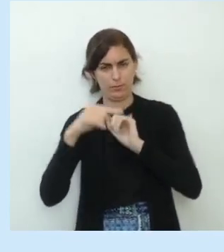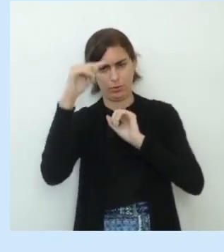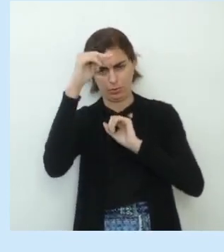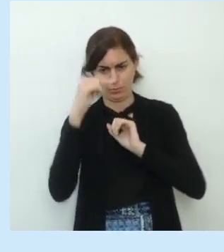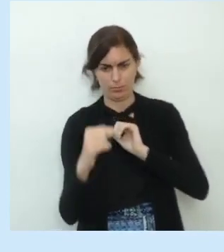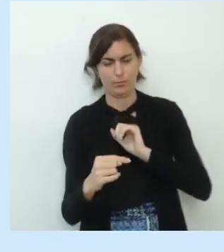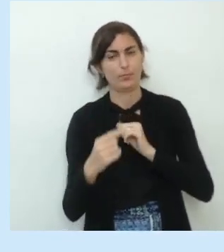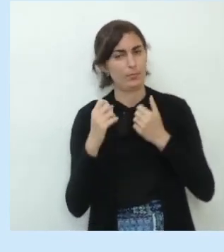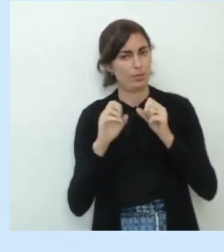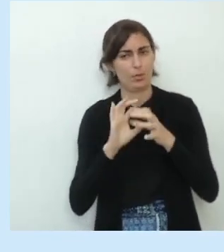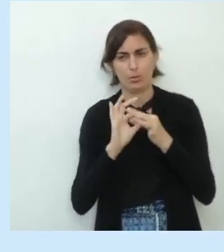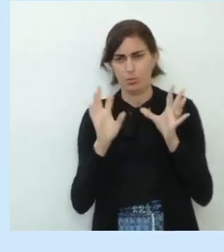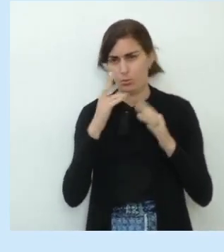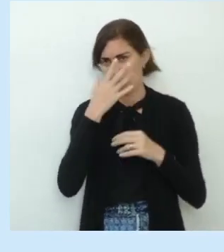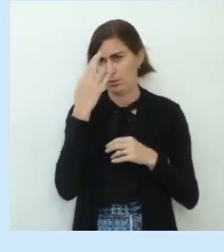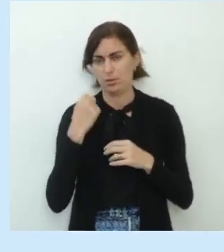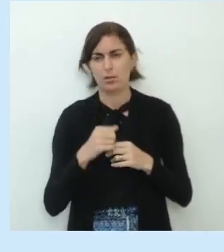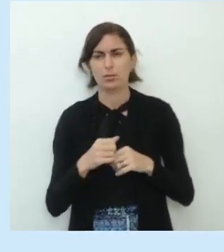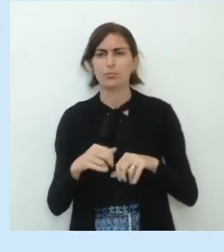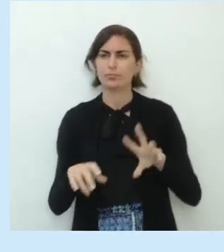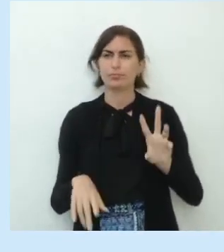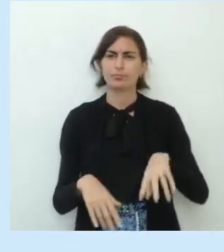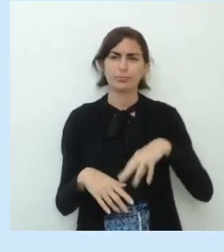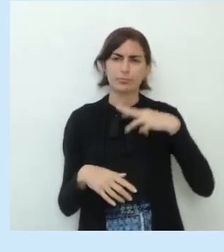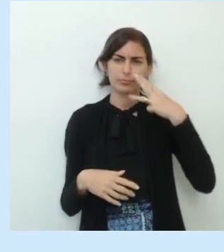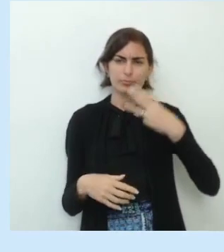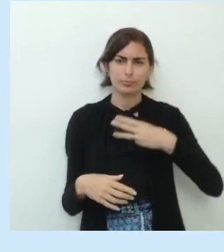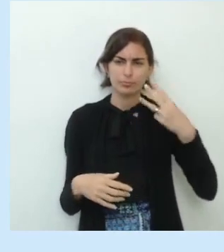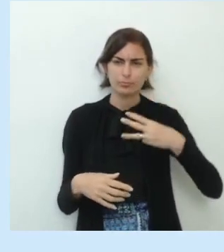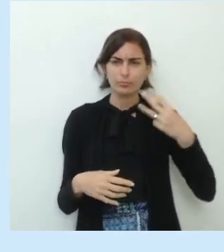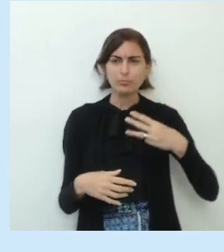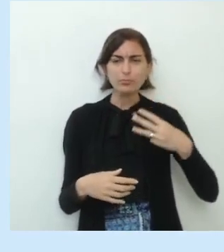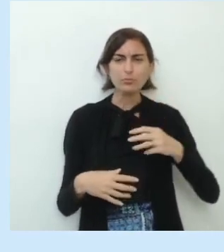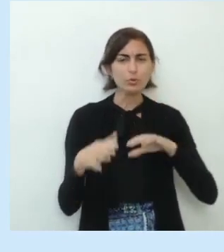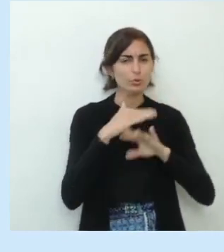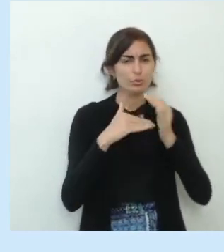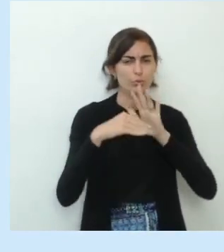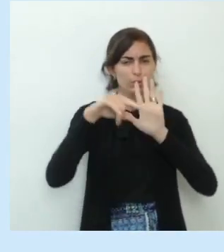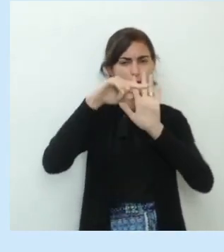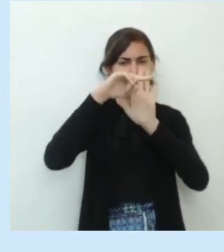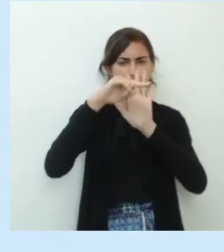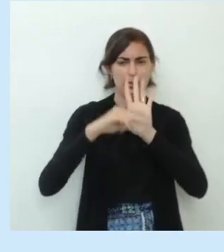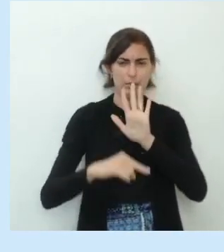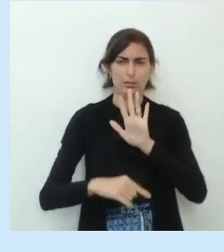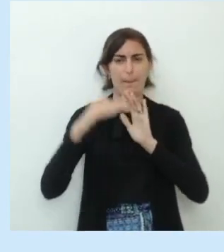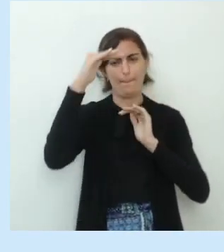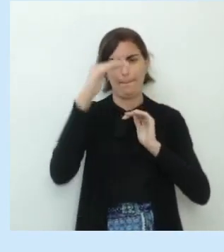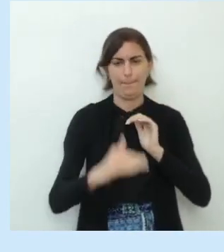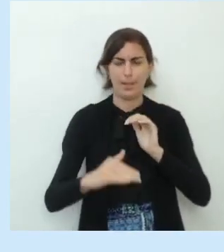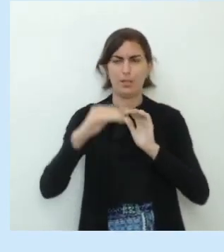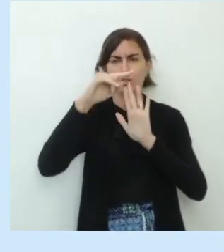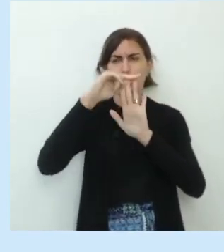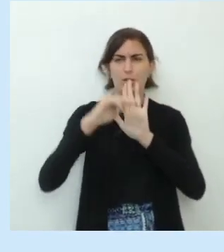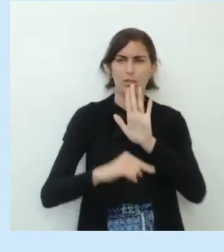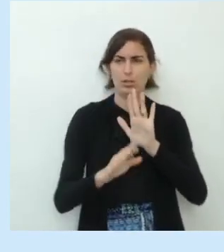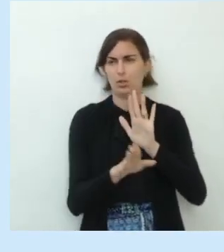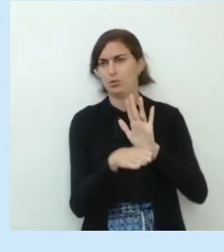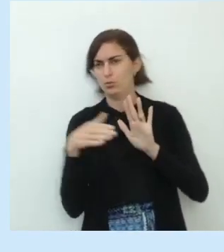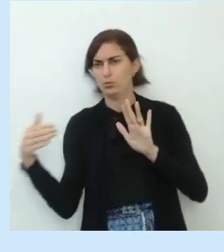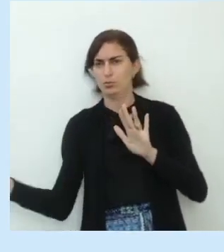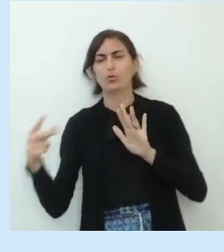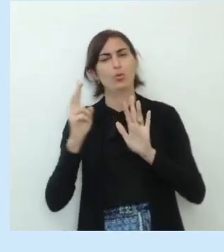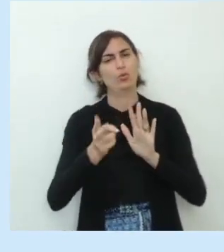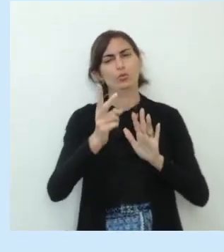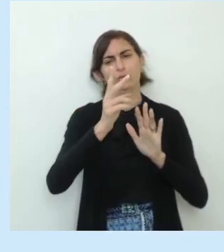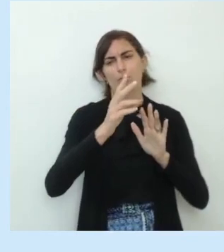Não esquece desse detalhe. E aí, cruzando com o primeiro quadrante, tudo é negativo, porque para baixo é negativo e para o lado esquerdo